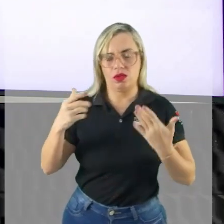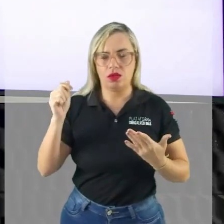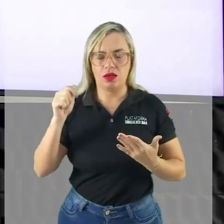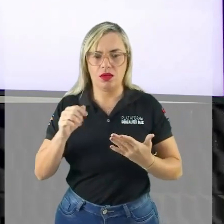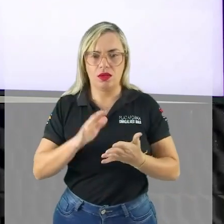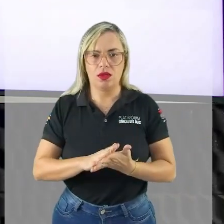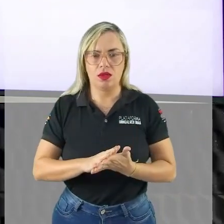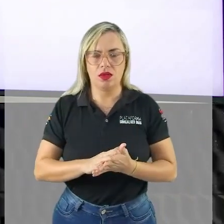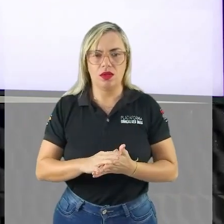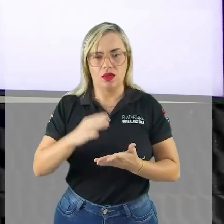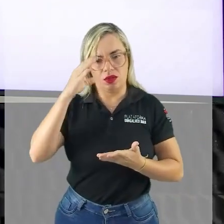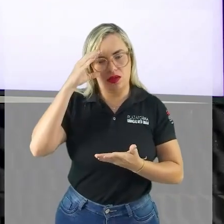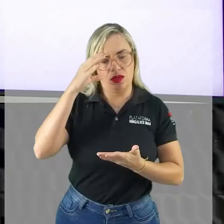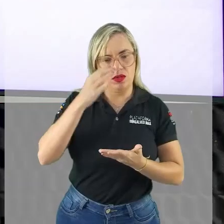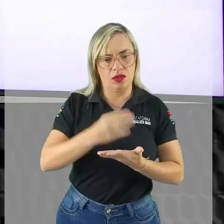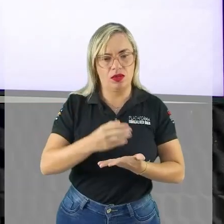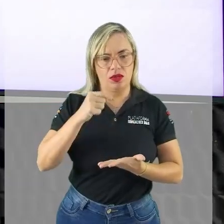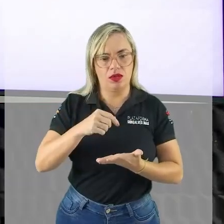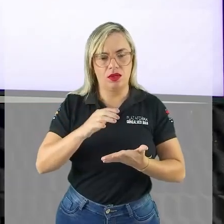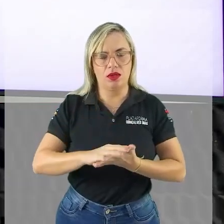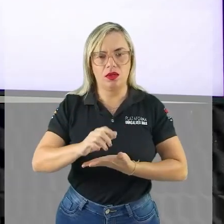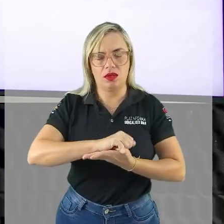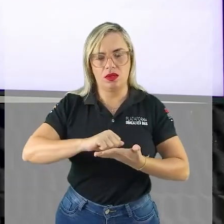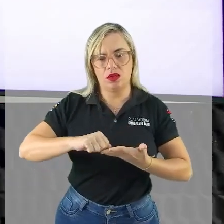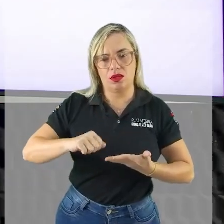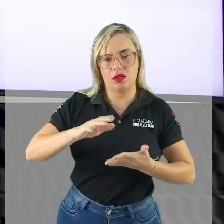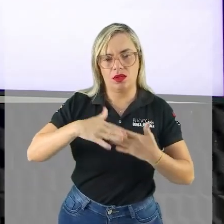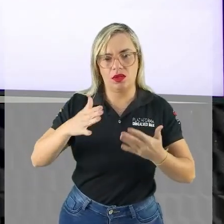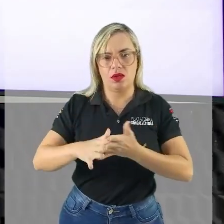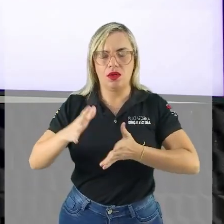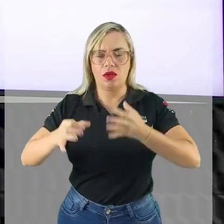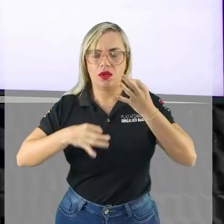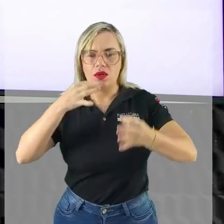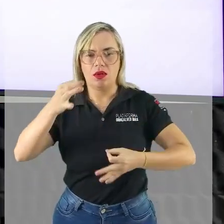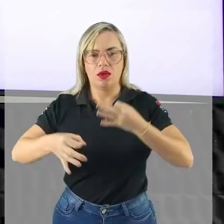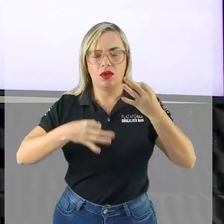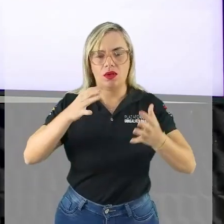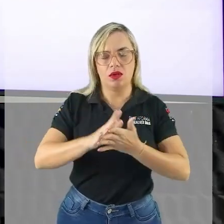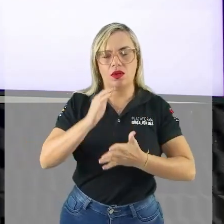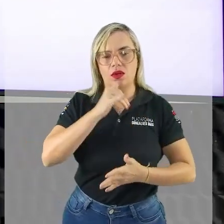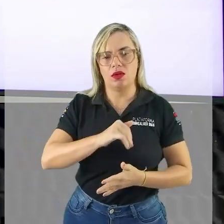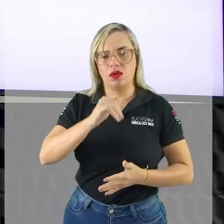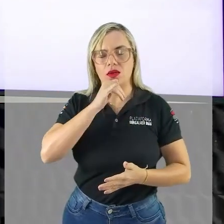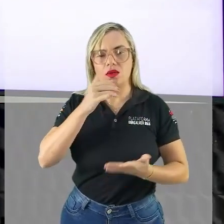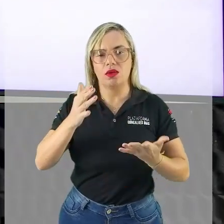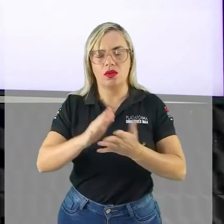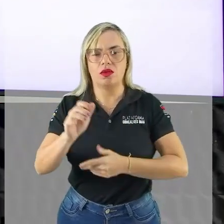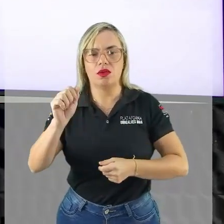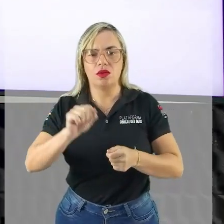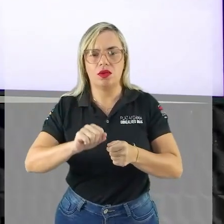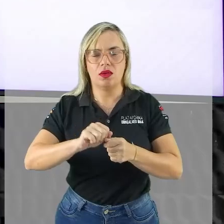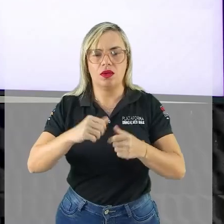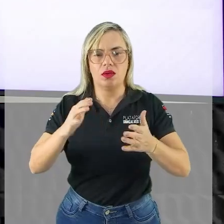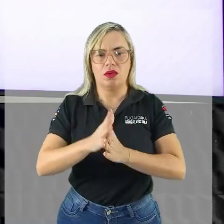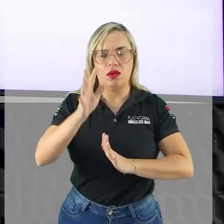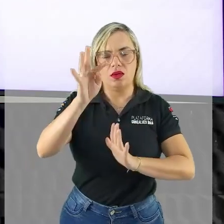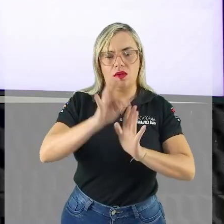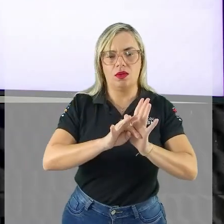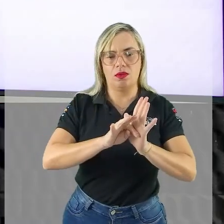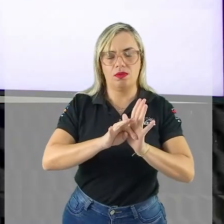autoridade dentro daquela tese que você está trabalhando ou dentro daquele argumento? Então, por exemplo, se você está fazendo um texto